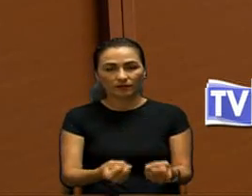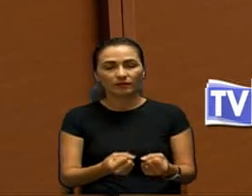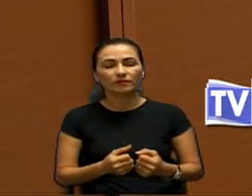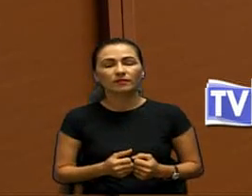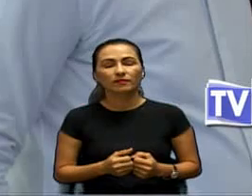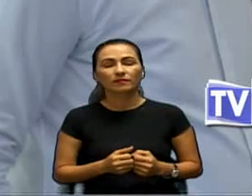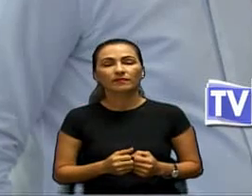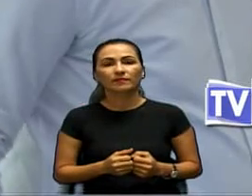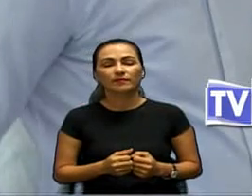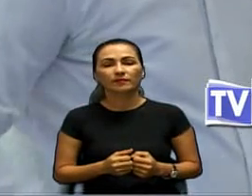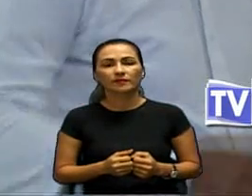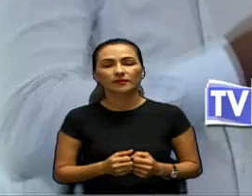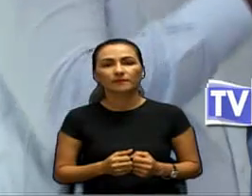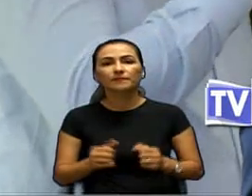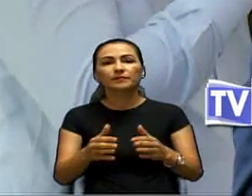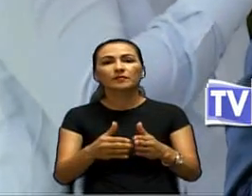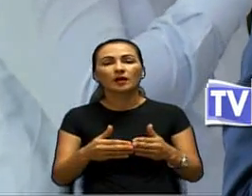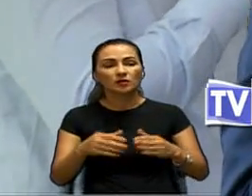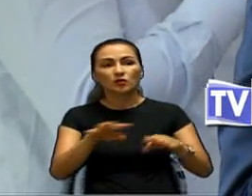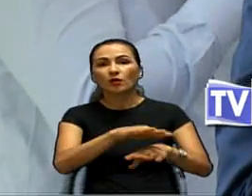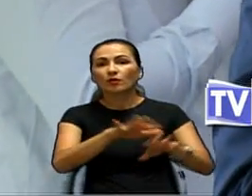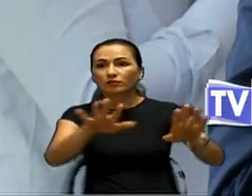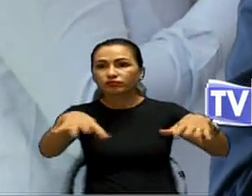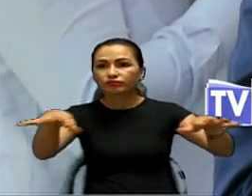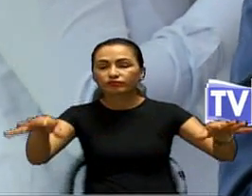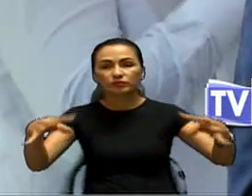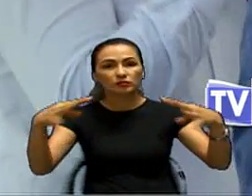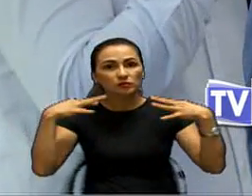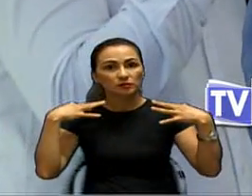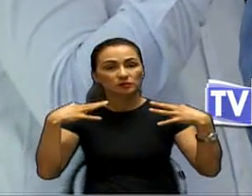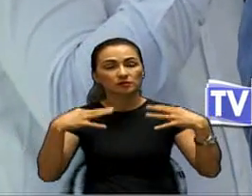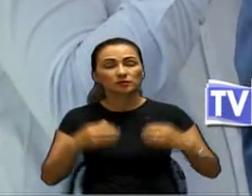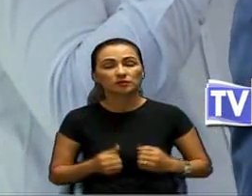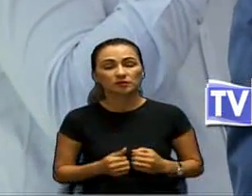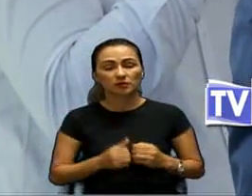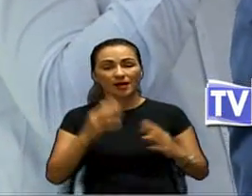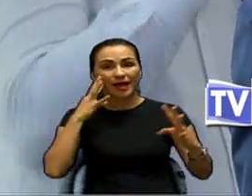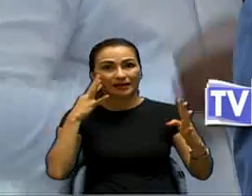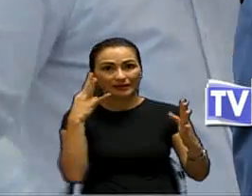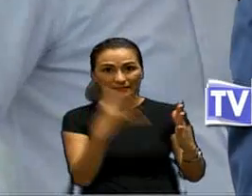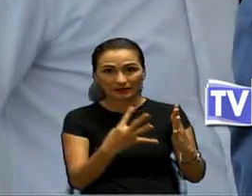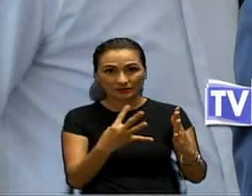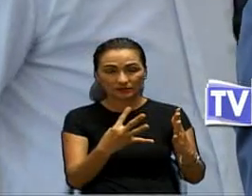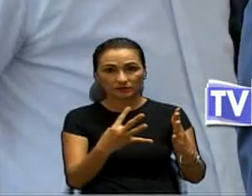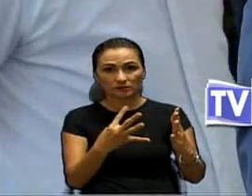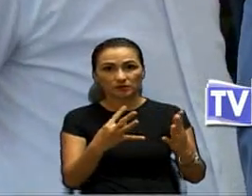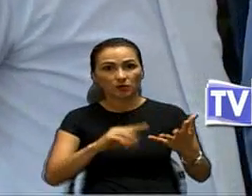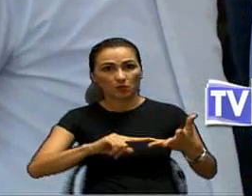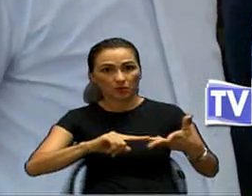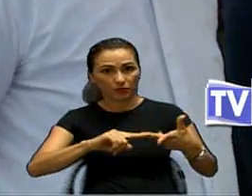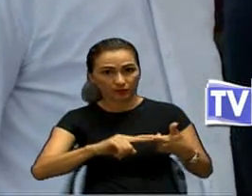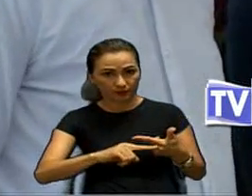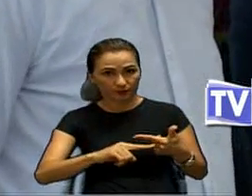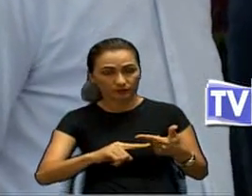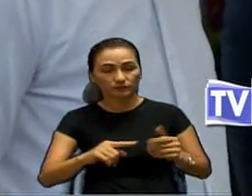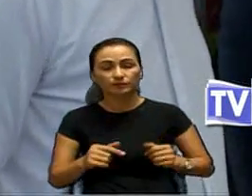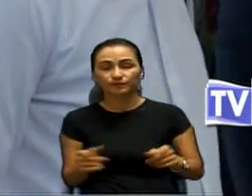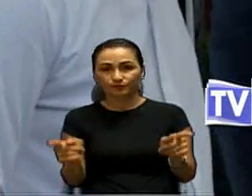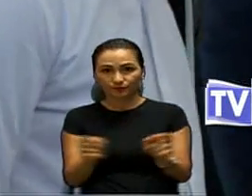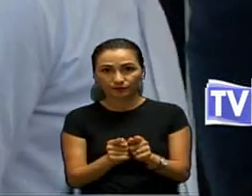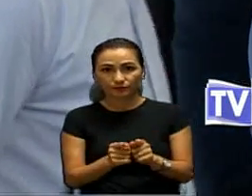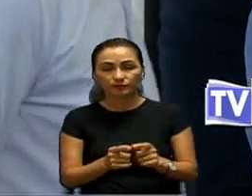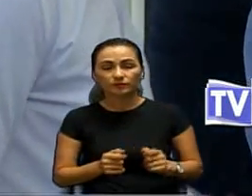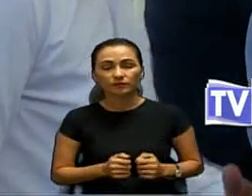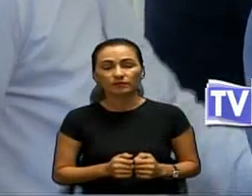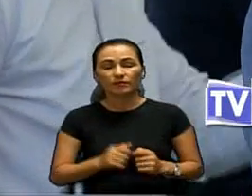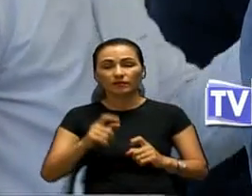E gostaria de chamar a atenção aqui, vereador Martinez, para alguns pontos, bem breve. Em primeiro lugar, a formação